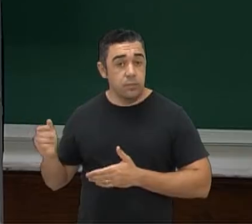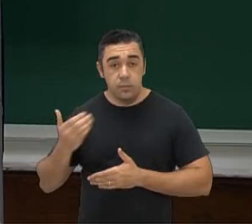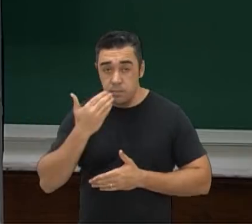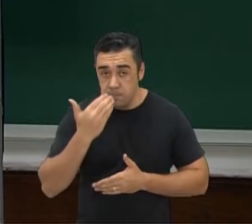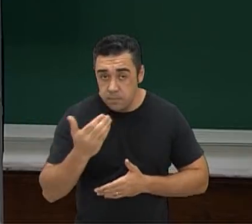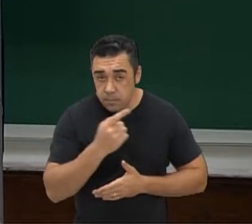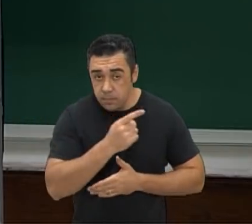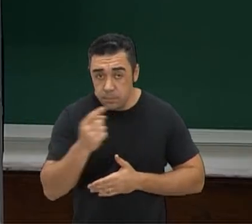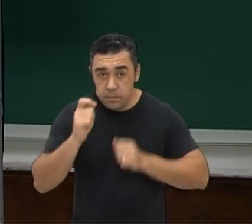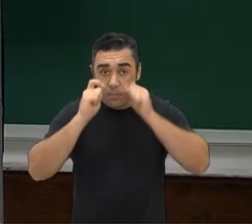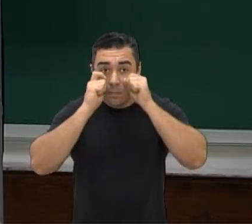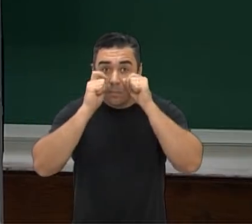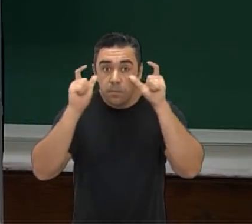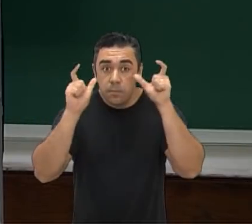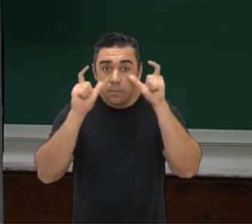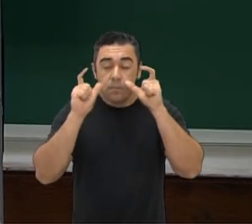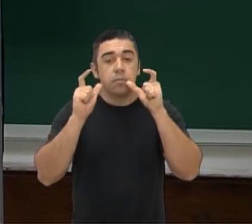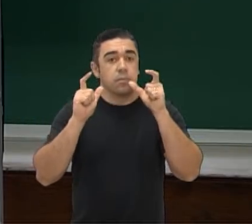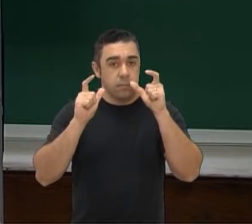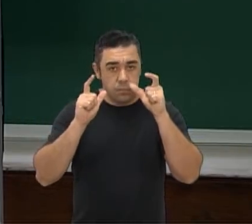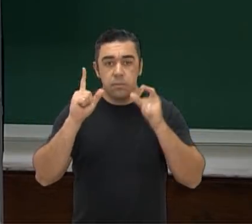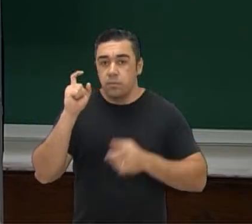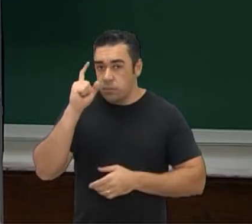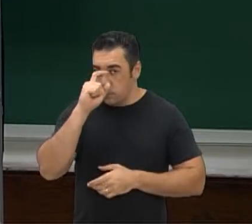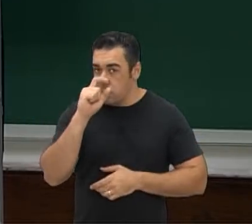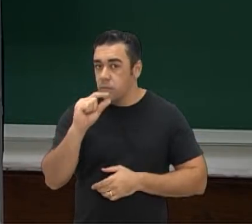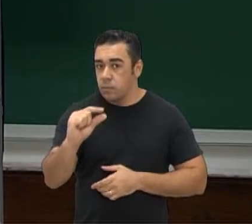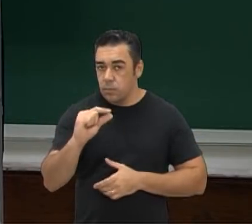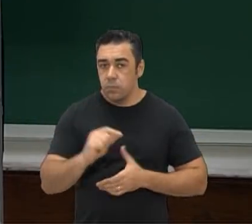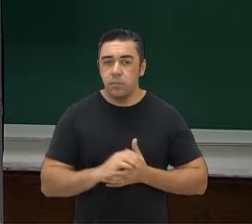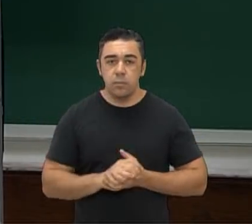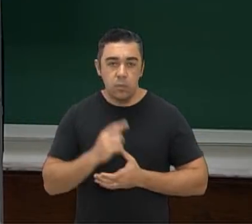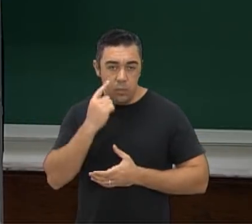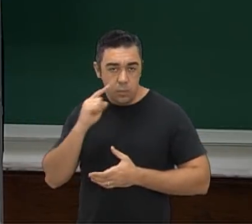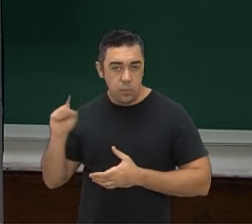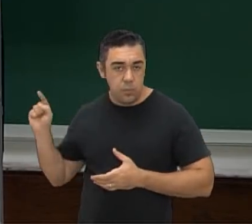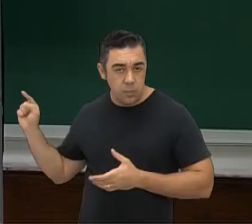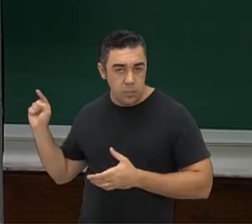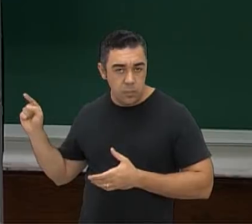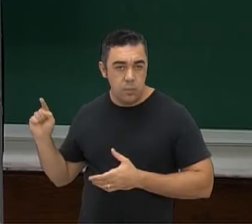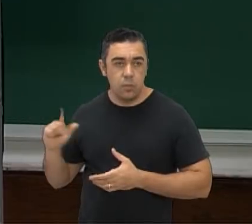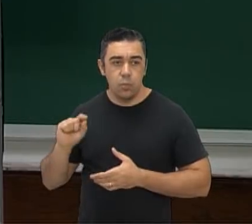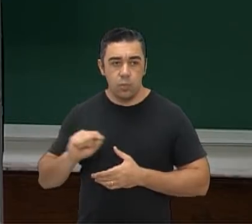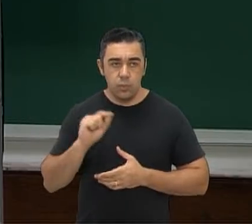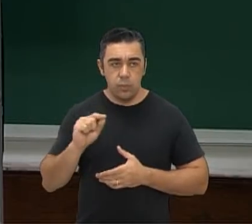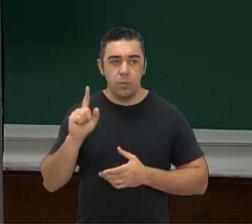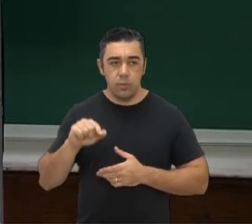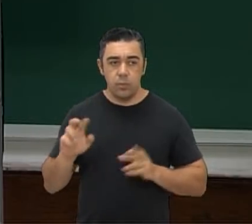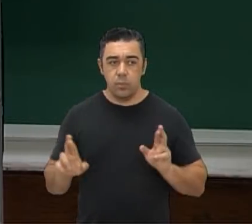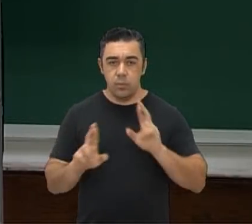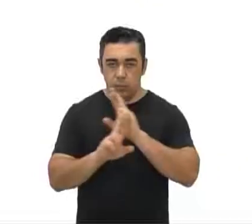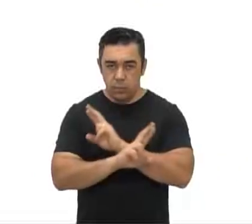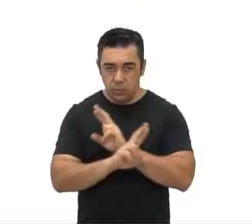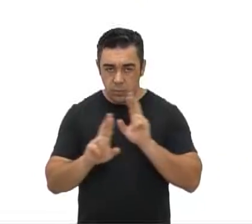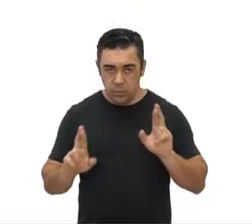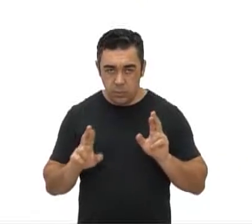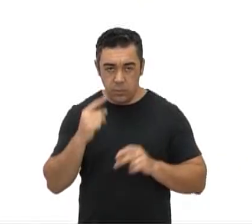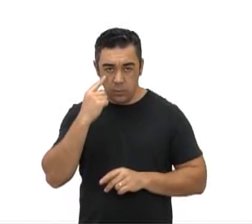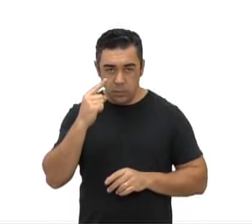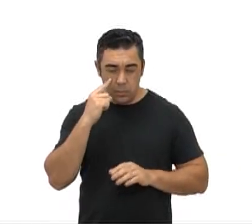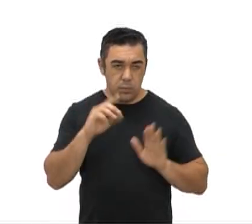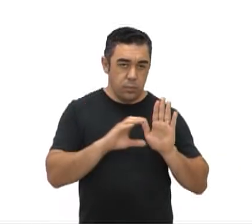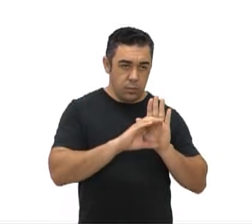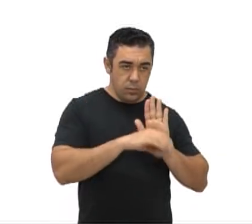da atenção de vocês, porque ele é um pouquinho mais complexo, ok? Então vejam lá, nós temos o superlativo relativo, vamos ler aqui o